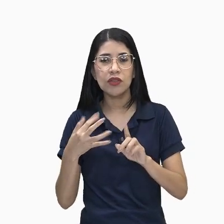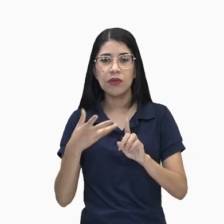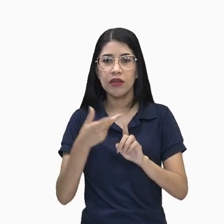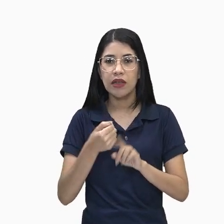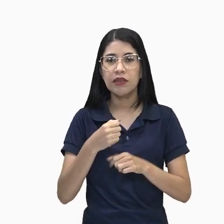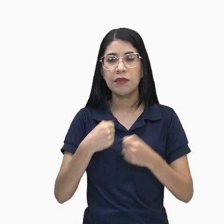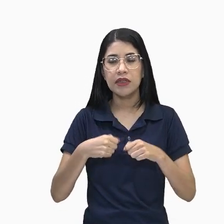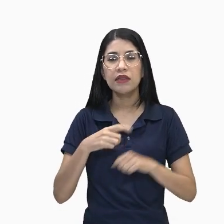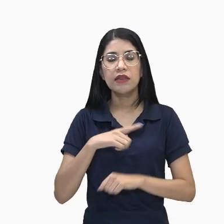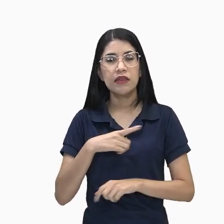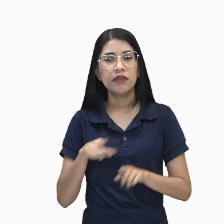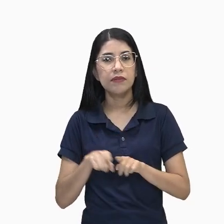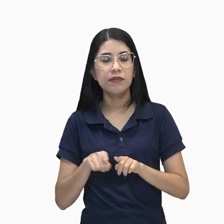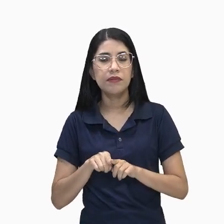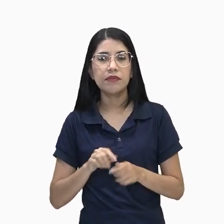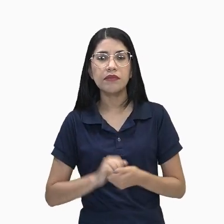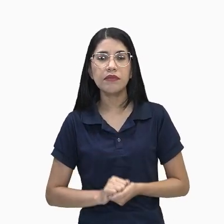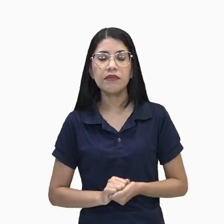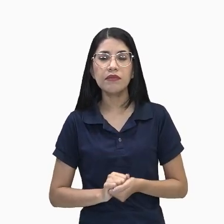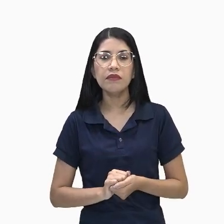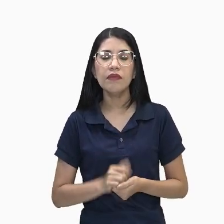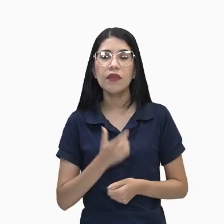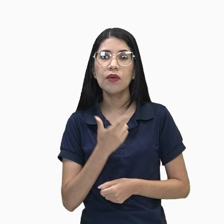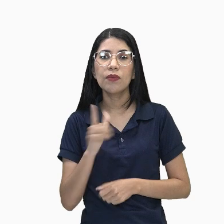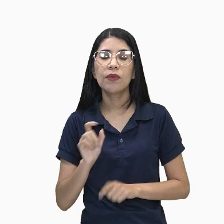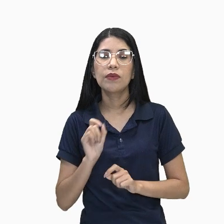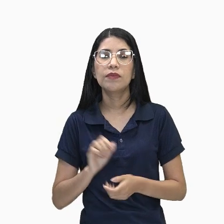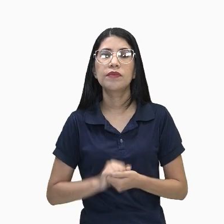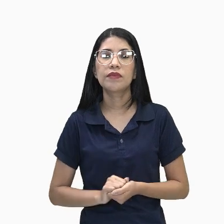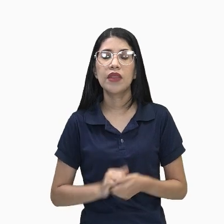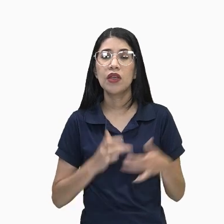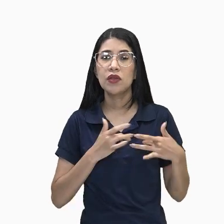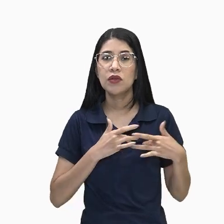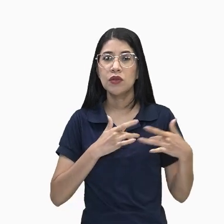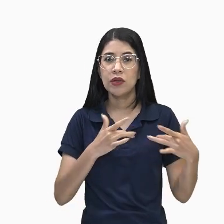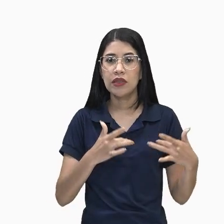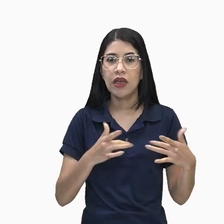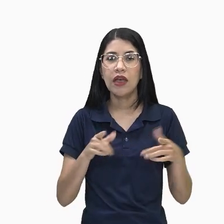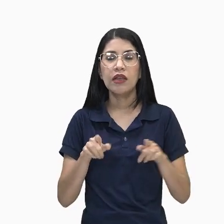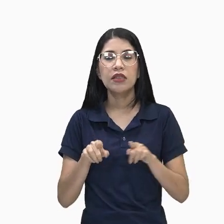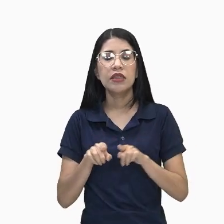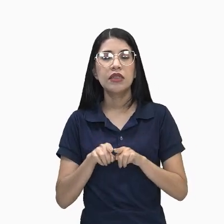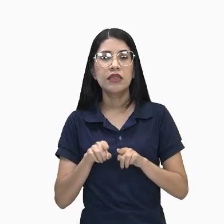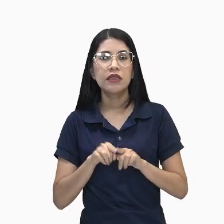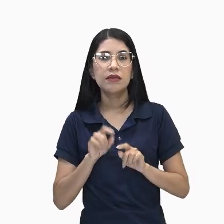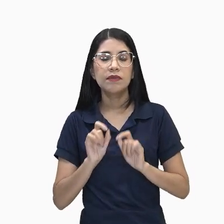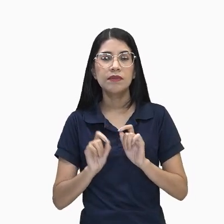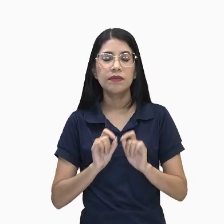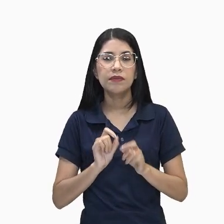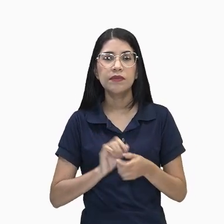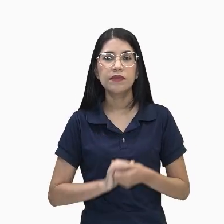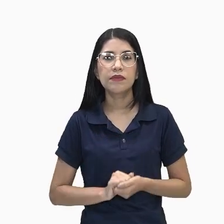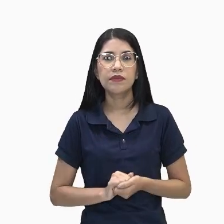né? Outra característica é a solidariedade